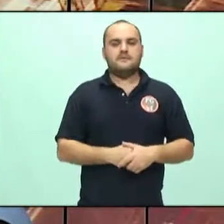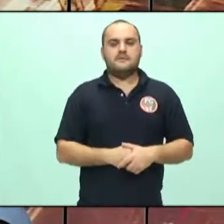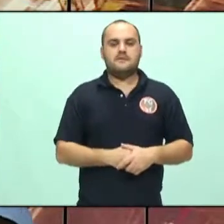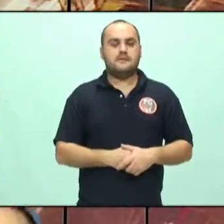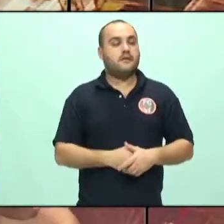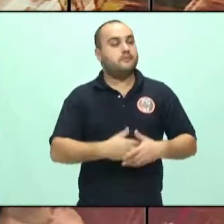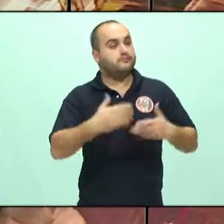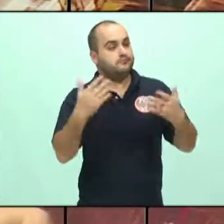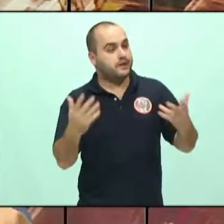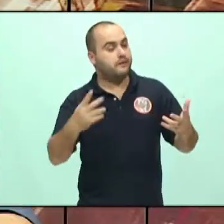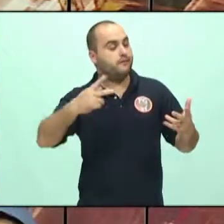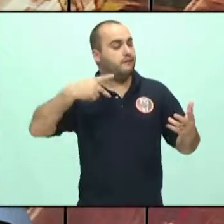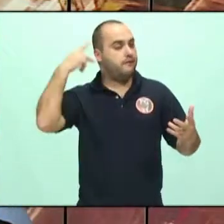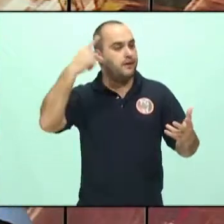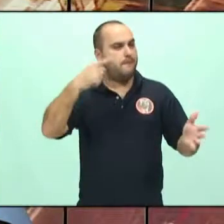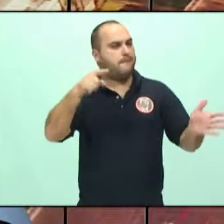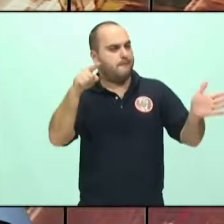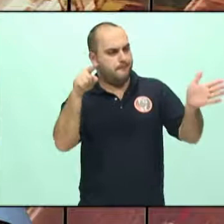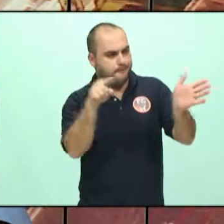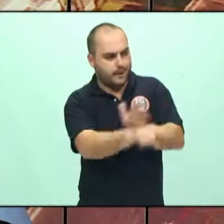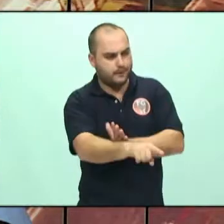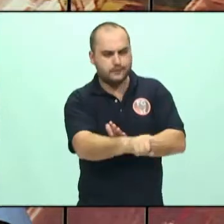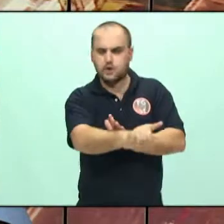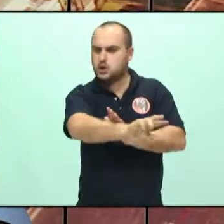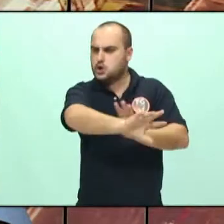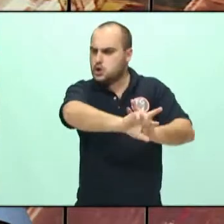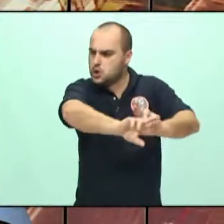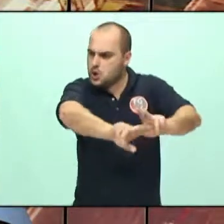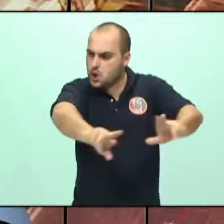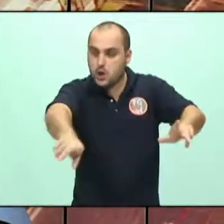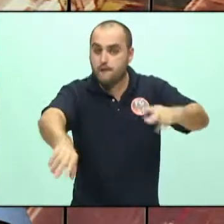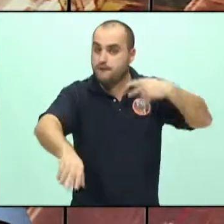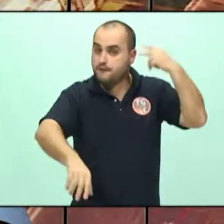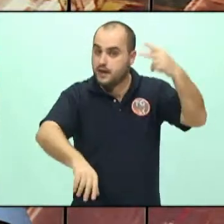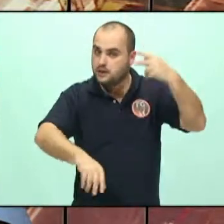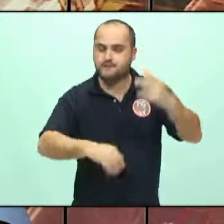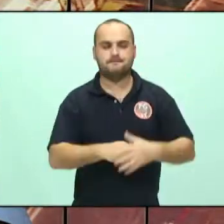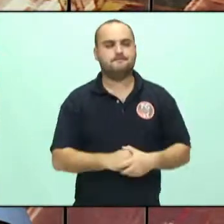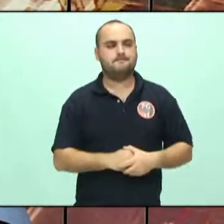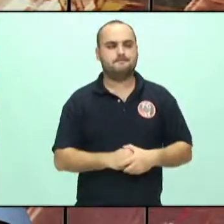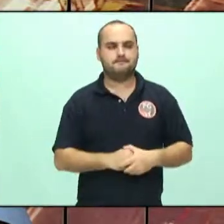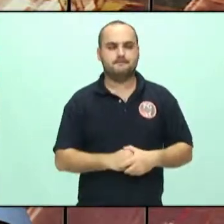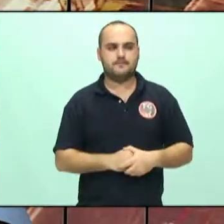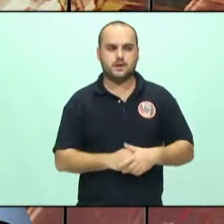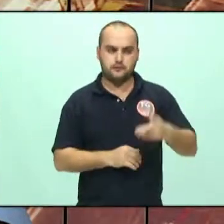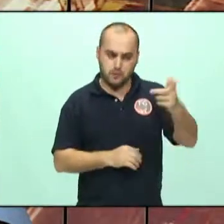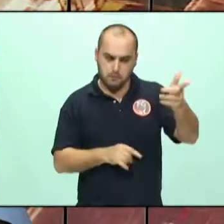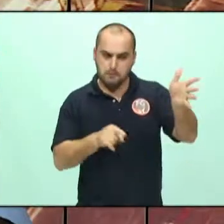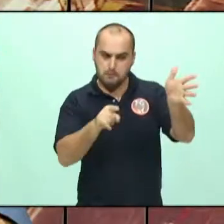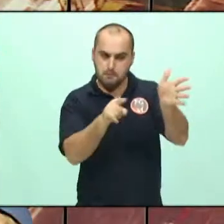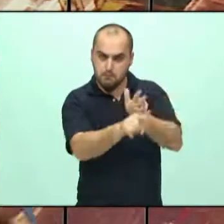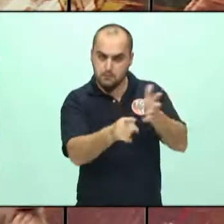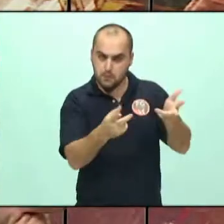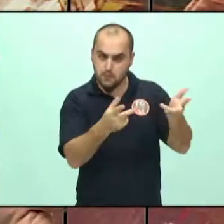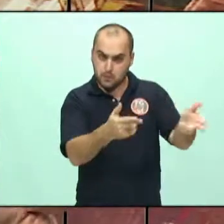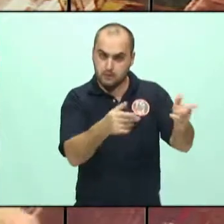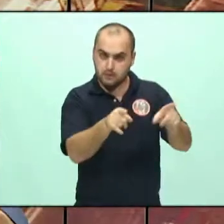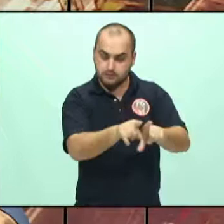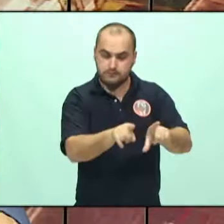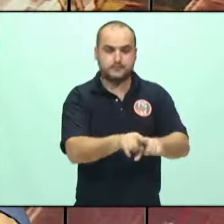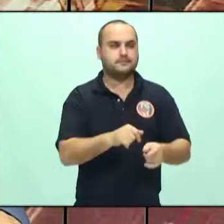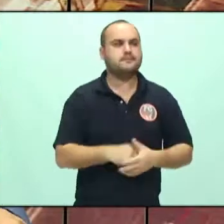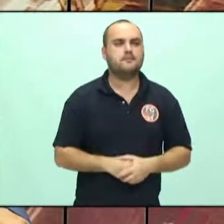nobres edis, e não será diferente com o senhor também, afinal, nós estamos quase encerrando este terceiro ano